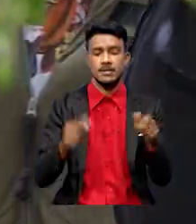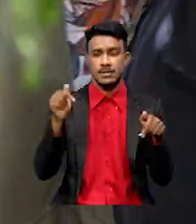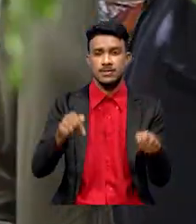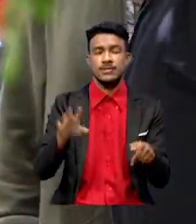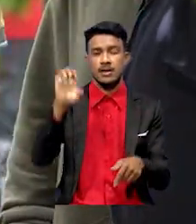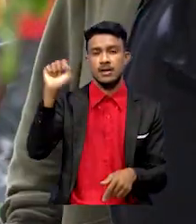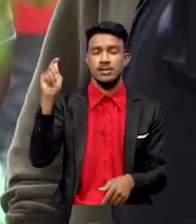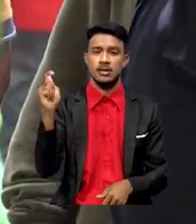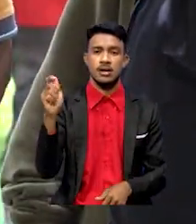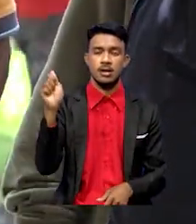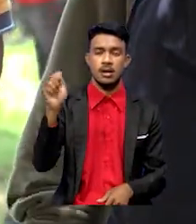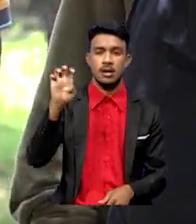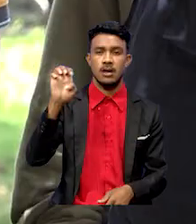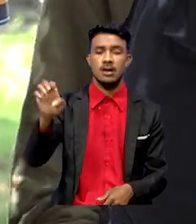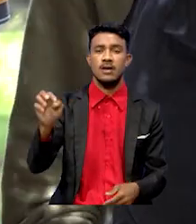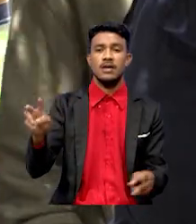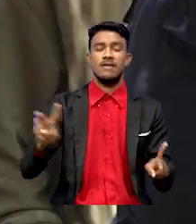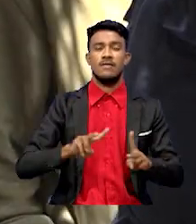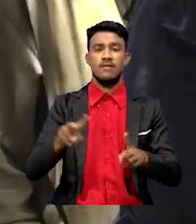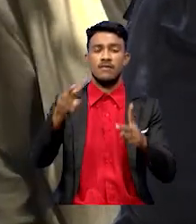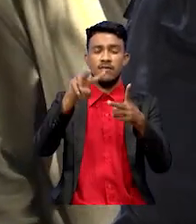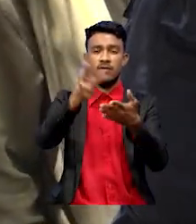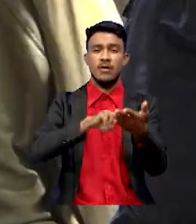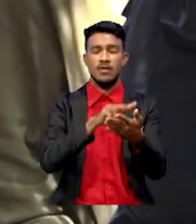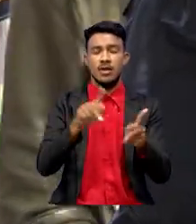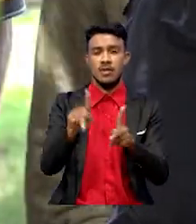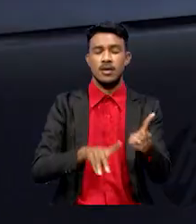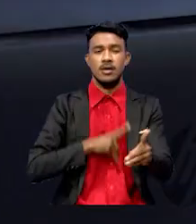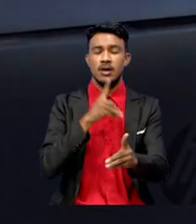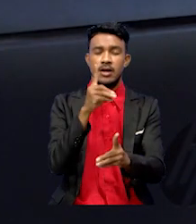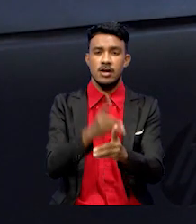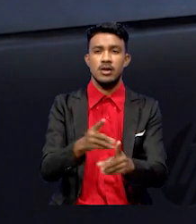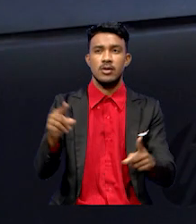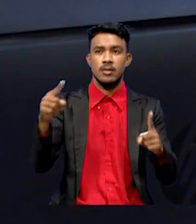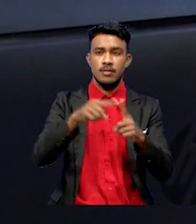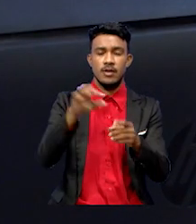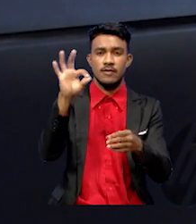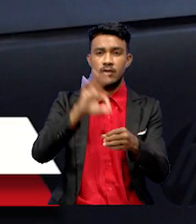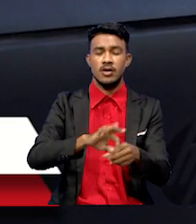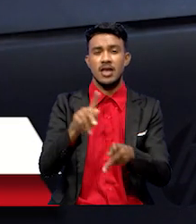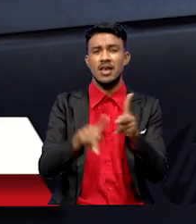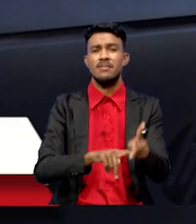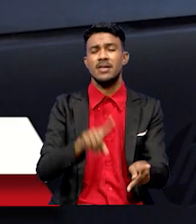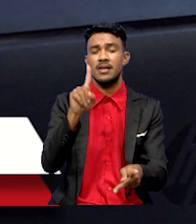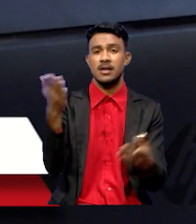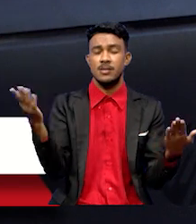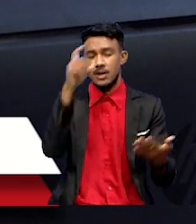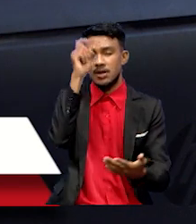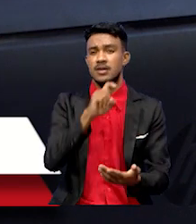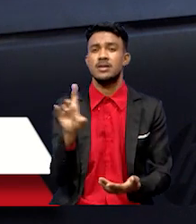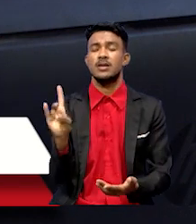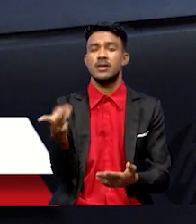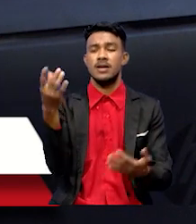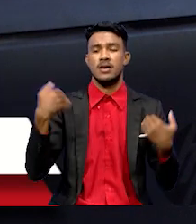CNE viola cidadão sira nia direito ba vota. Ema ida nebe maka 17 anos nie ihona eleitoral